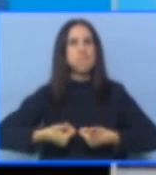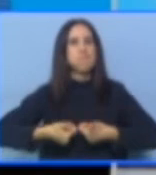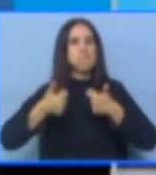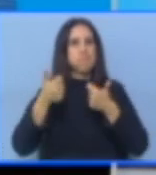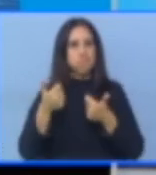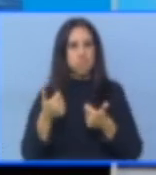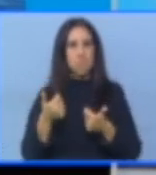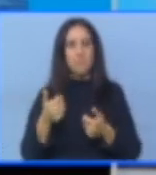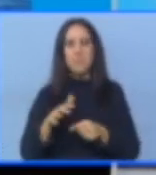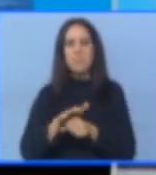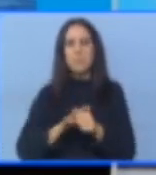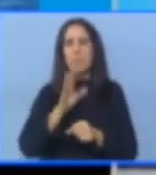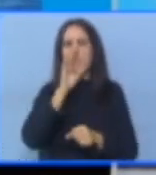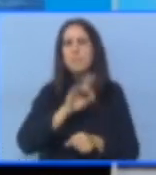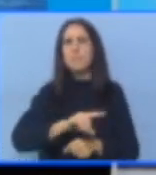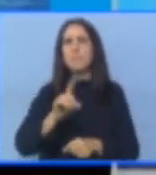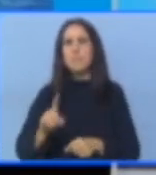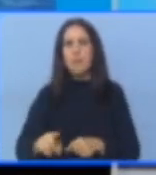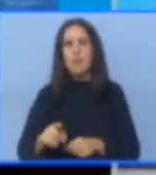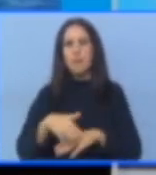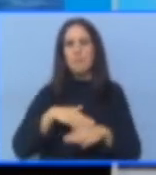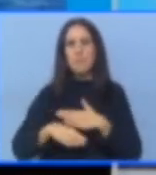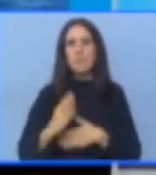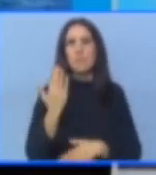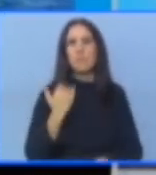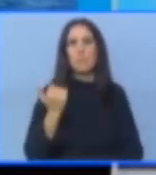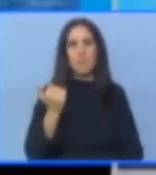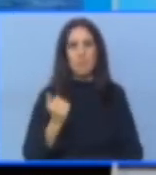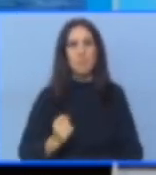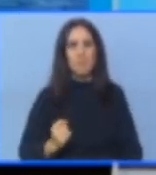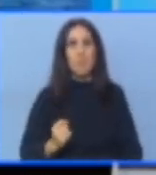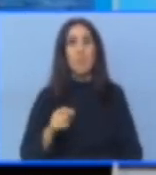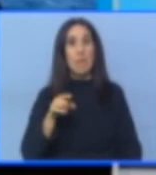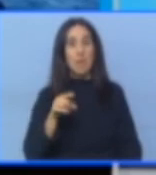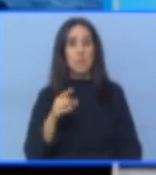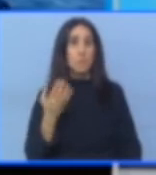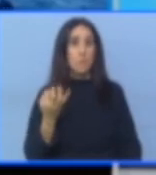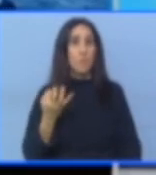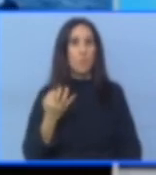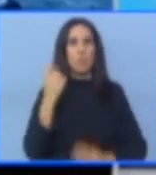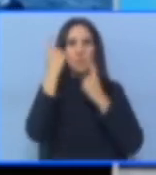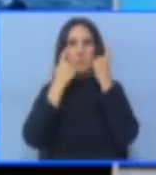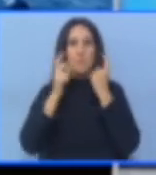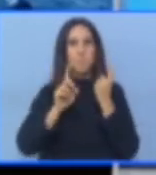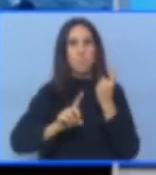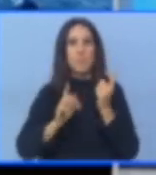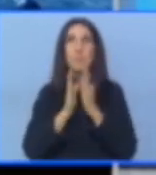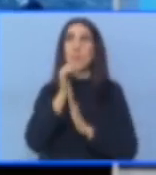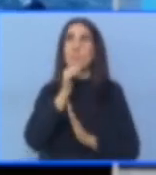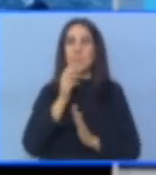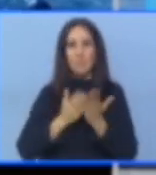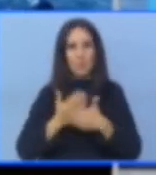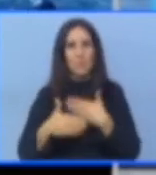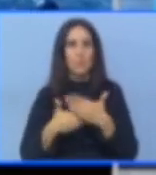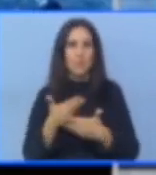numa determinada situação somos chamados a fazer. E, portanto, esta foi uma primeira de uma reflexão que, se Deus quiser, continuará